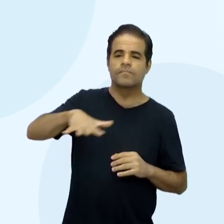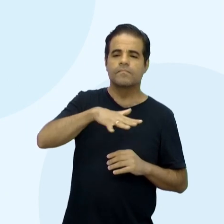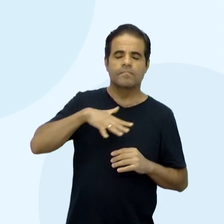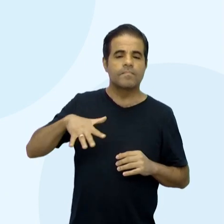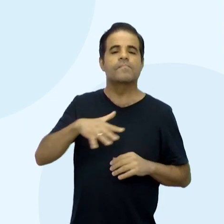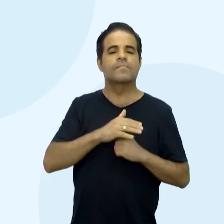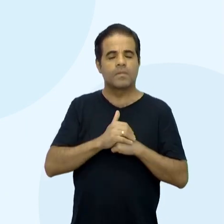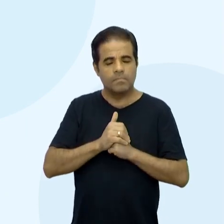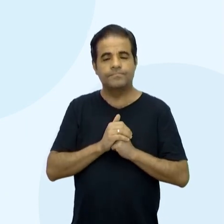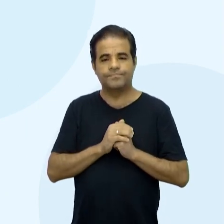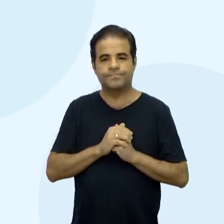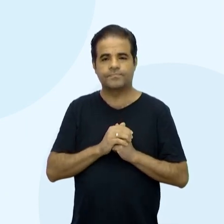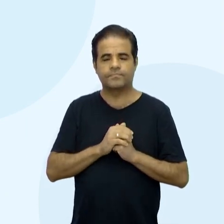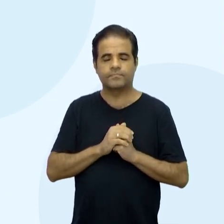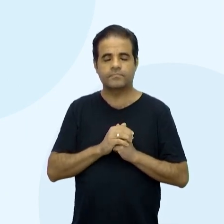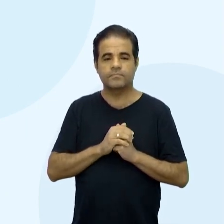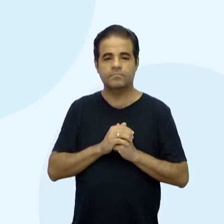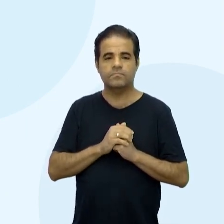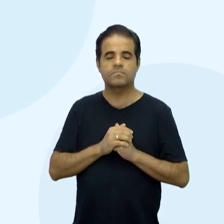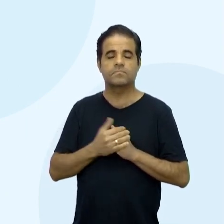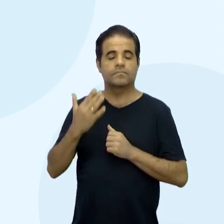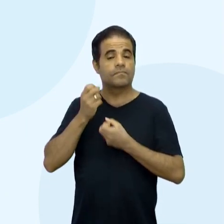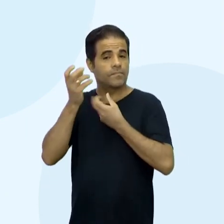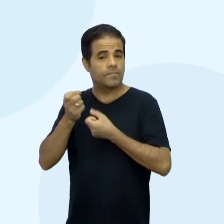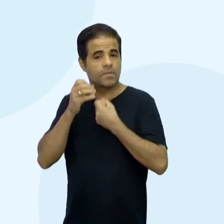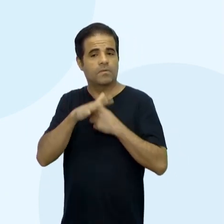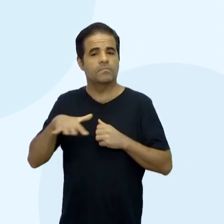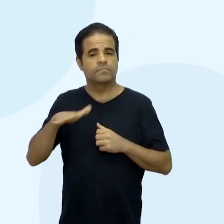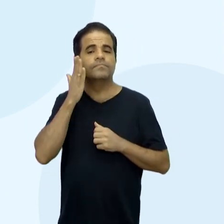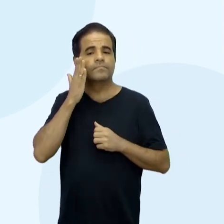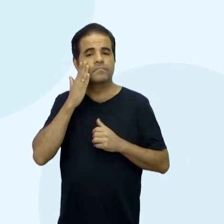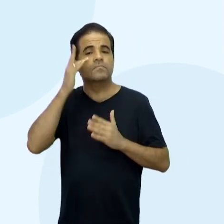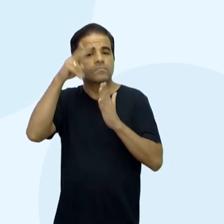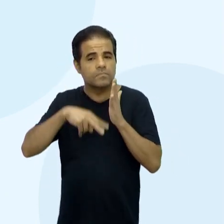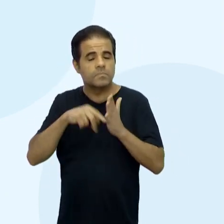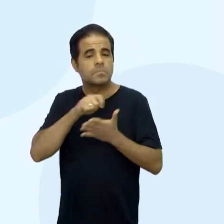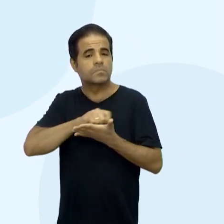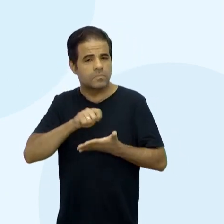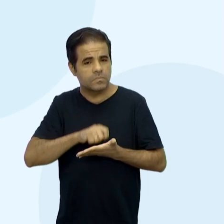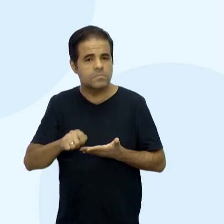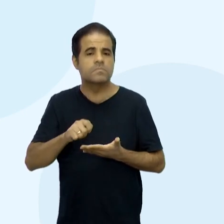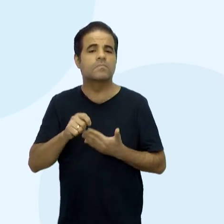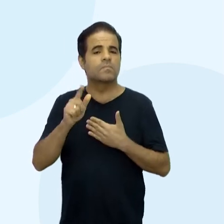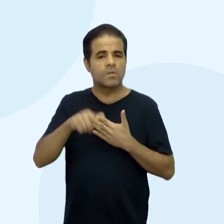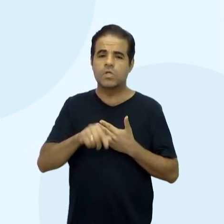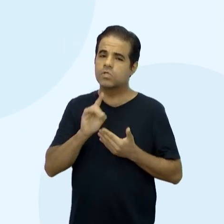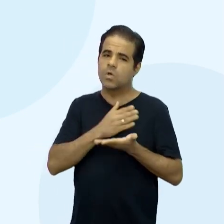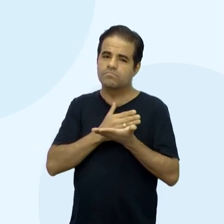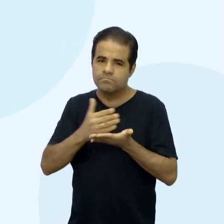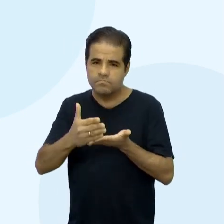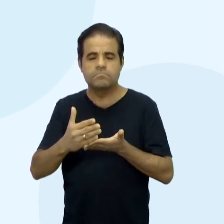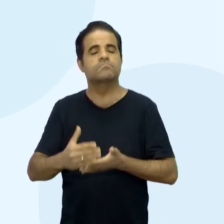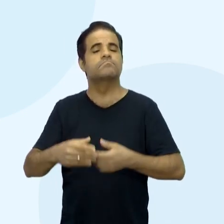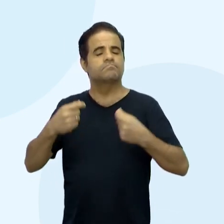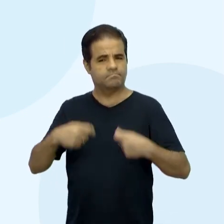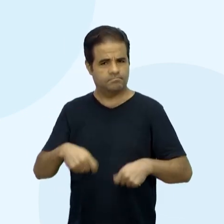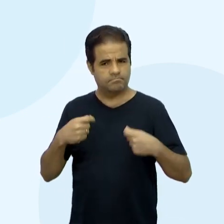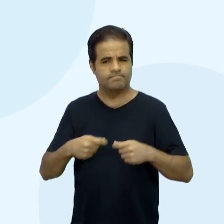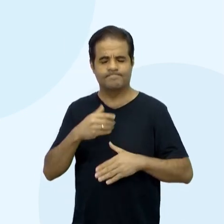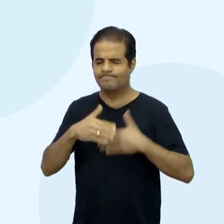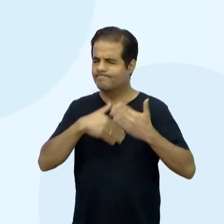ambiente. Na era da informação, saber ler o que está escrito no papel é só o começo.